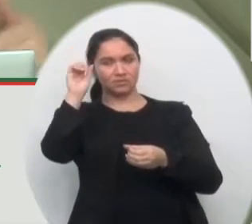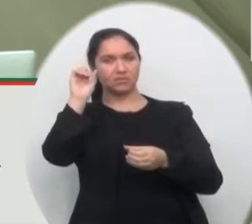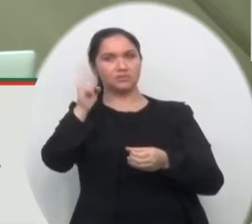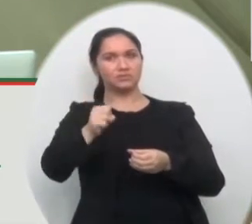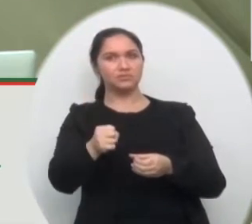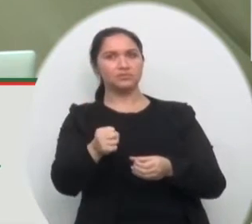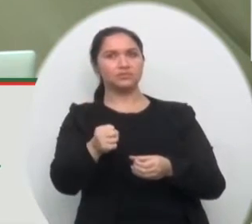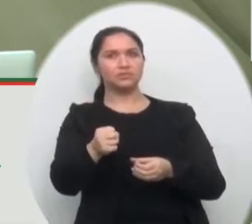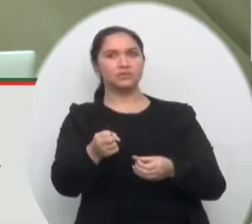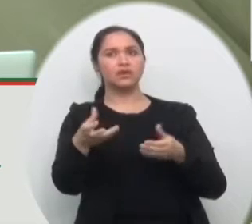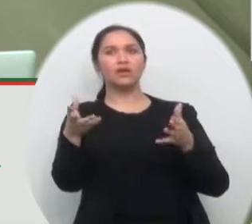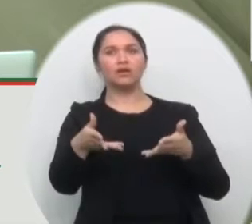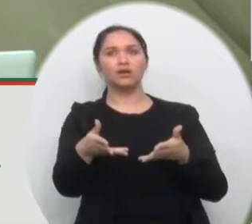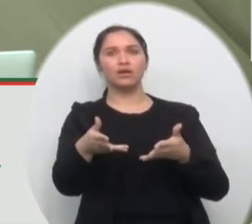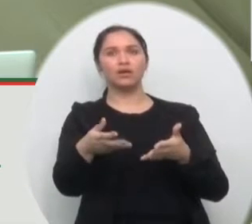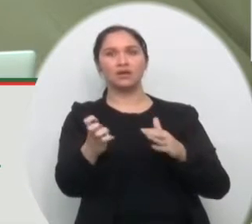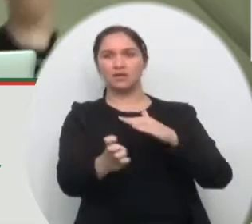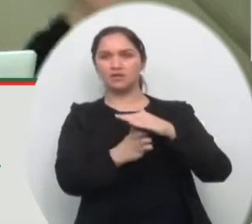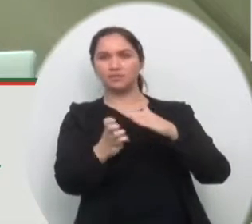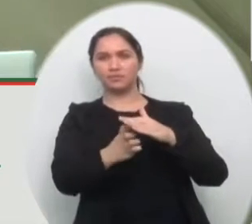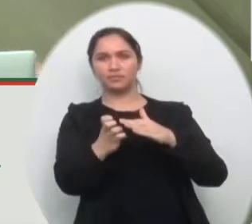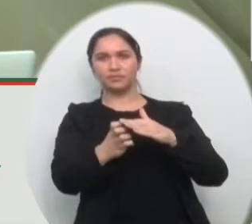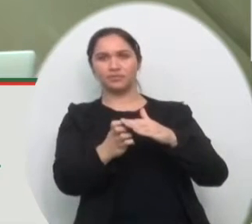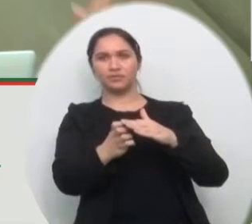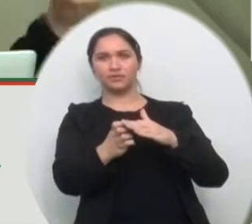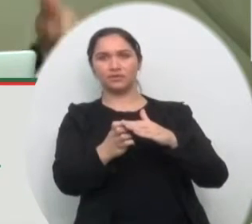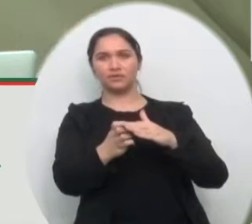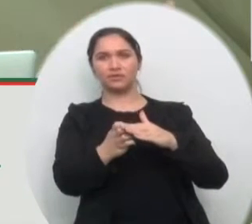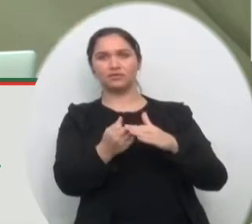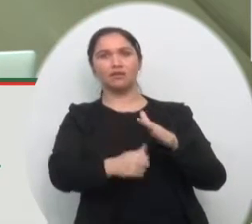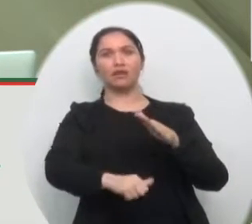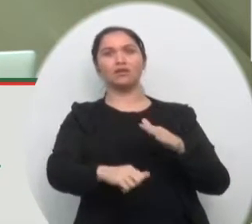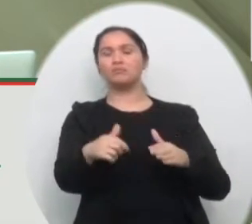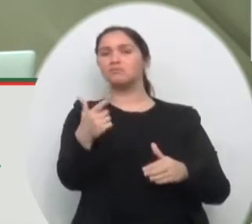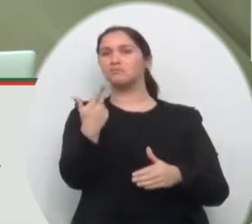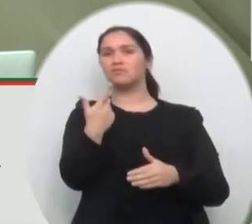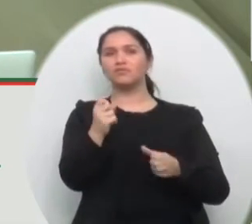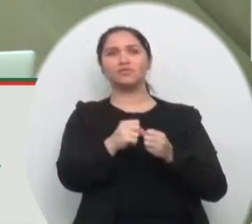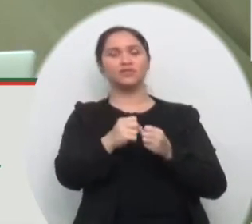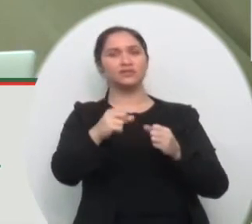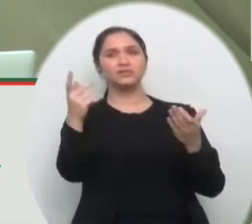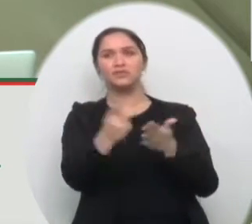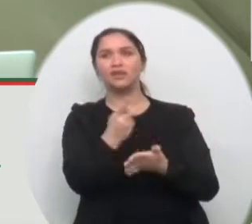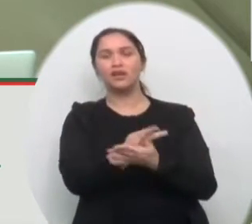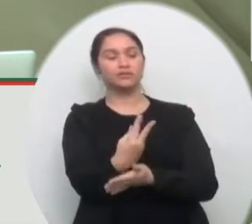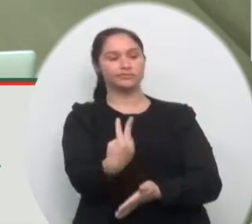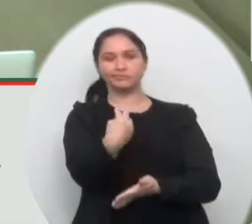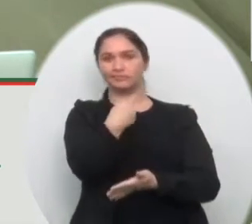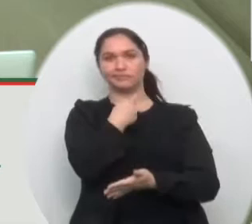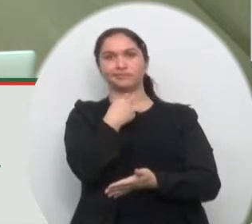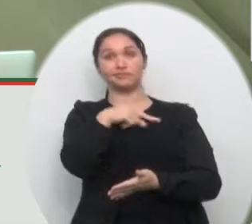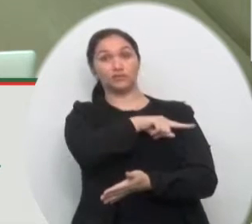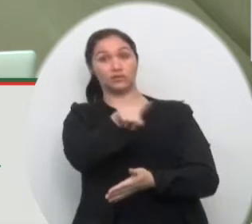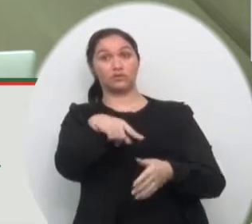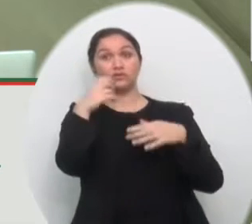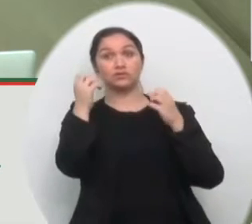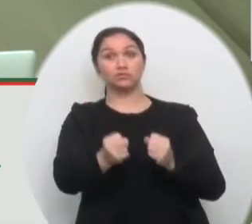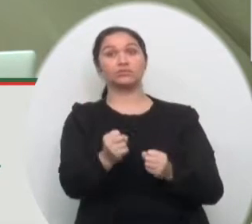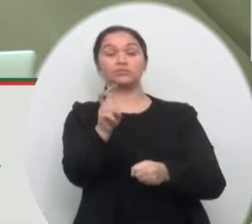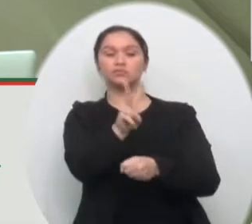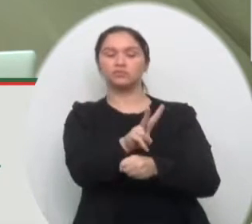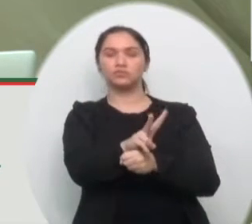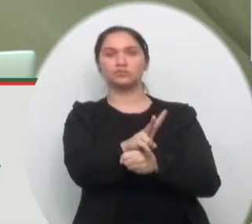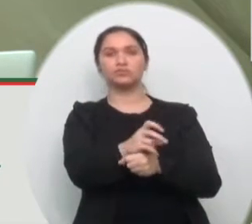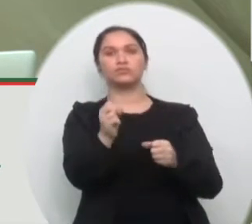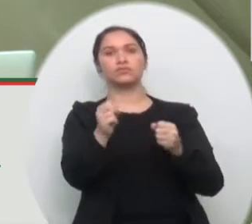atrás que autorizou isso, se foi um vereador que ajudou a fazer isso, mas vocês estão aqui e podem fazer a diferença. E podem fazer isso mudar.